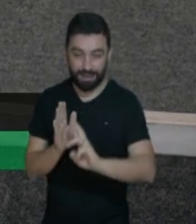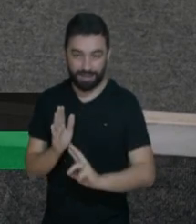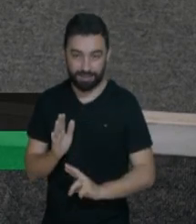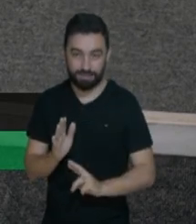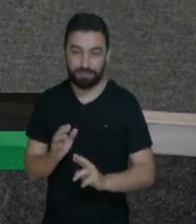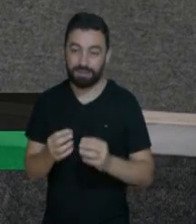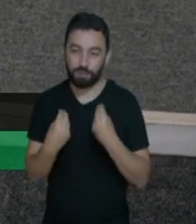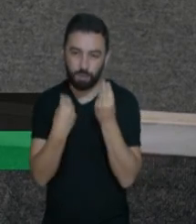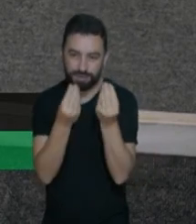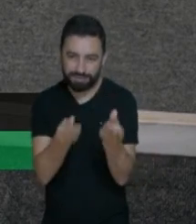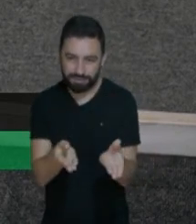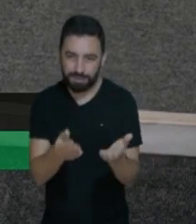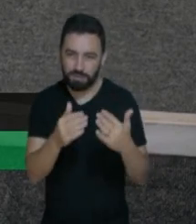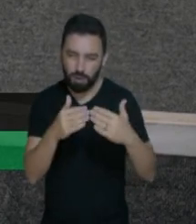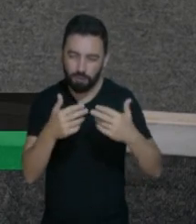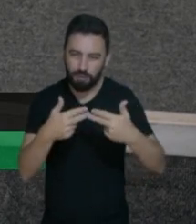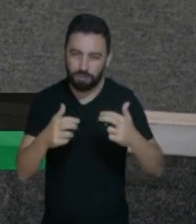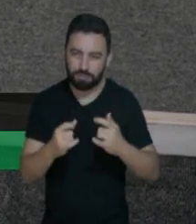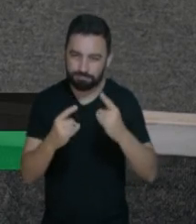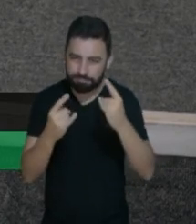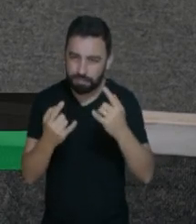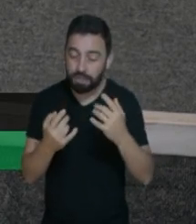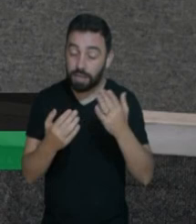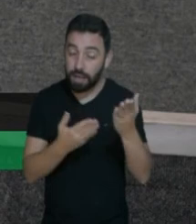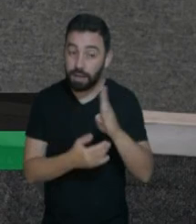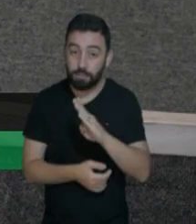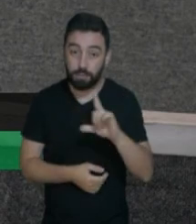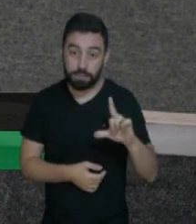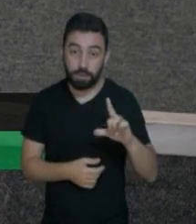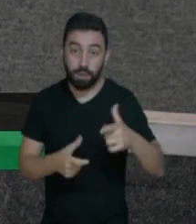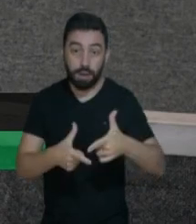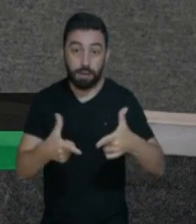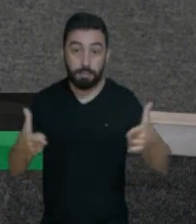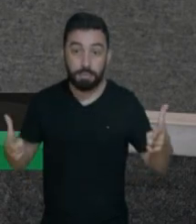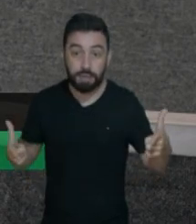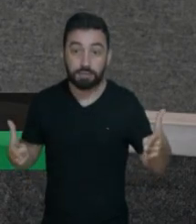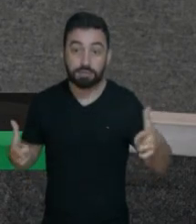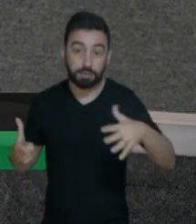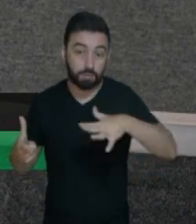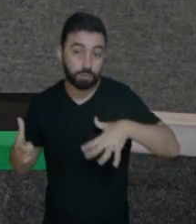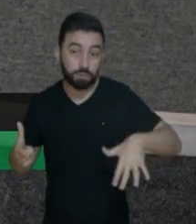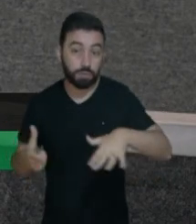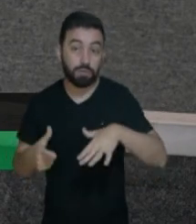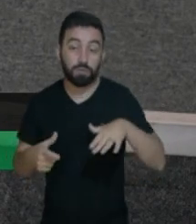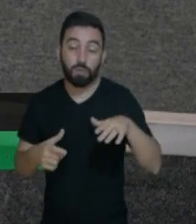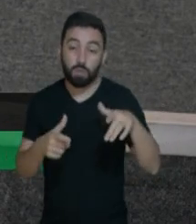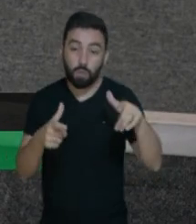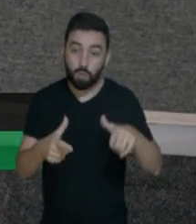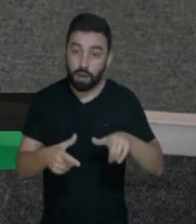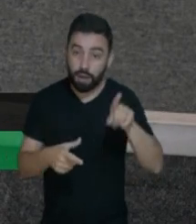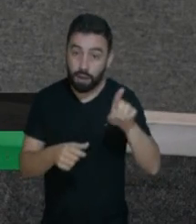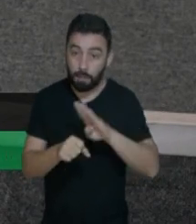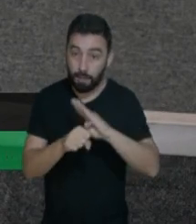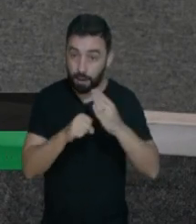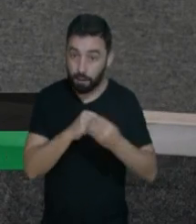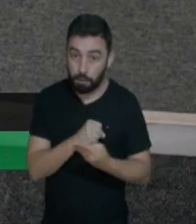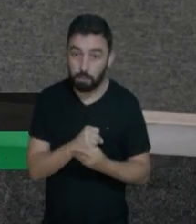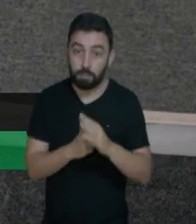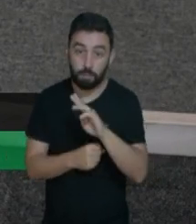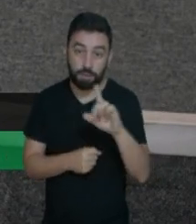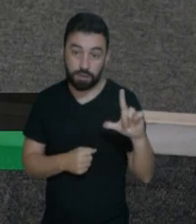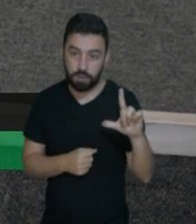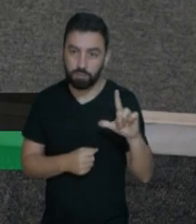de móvel para o município de Blumenau para a ampliação do ambulatório Geral do Badenfurt um dos importantes bairros de Blumenau esse